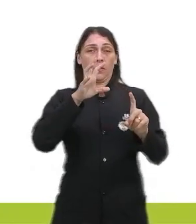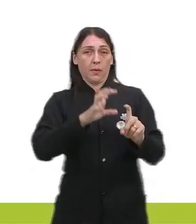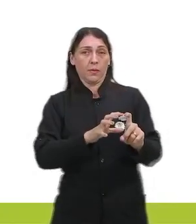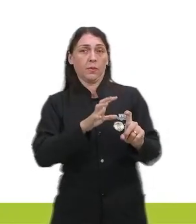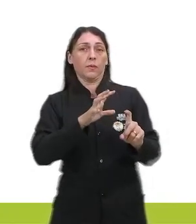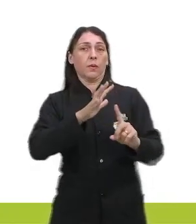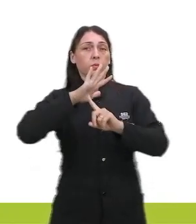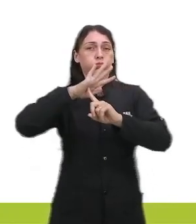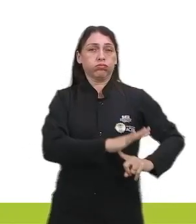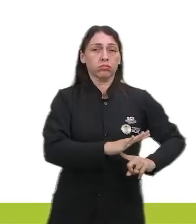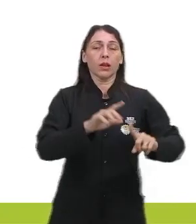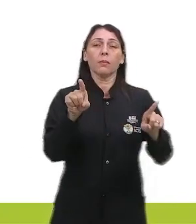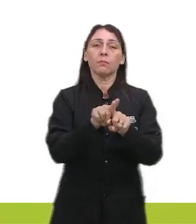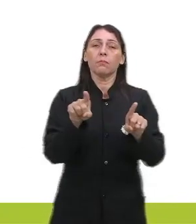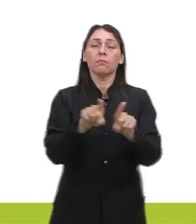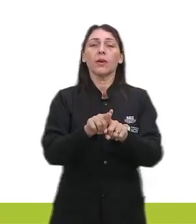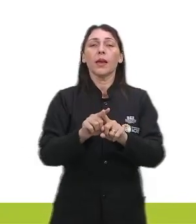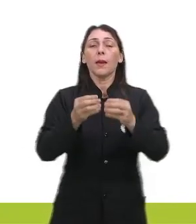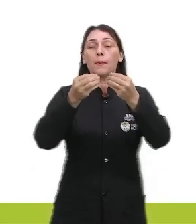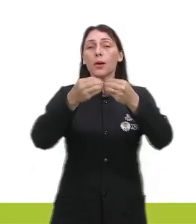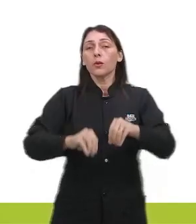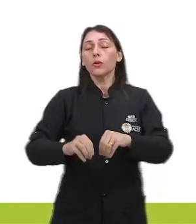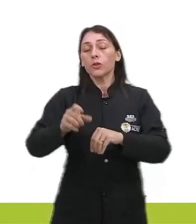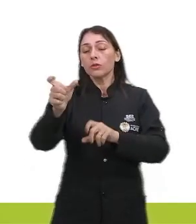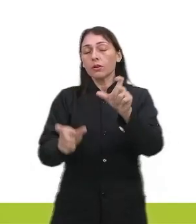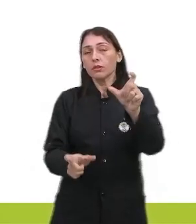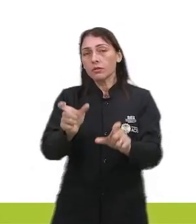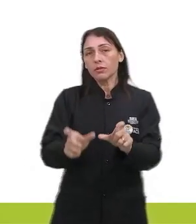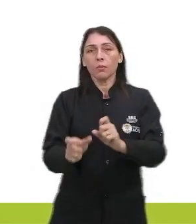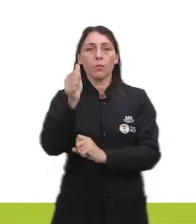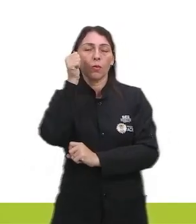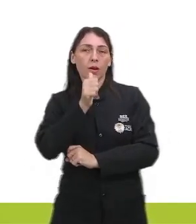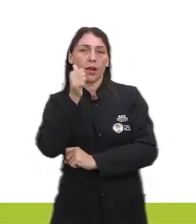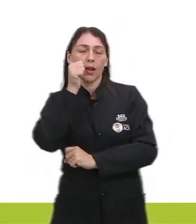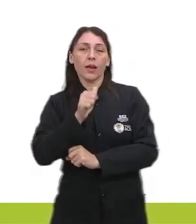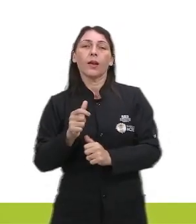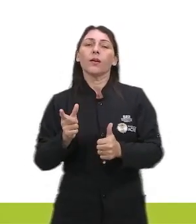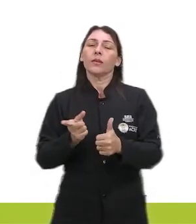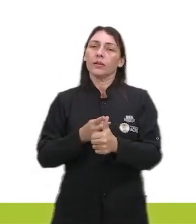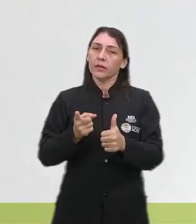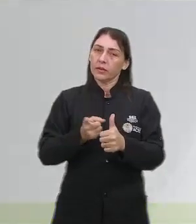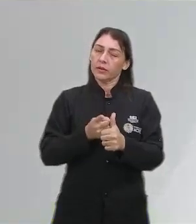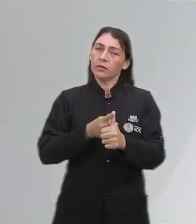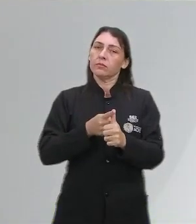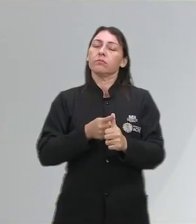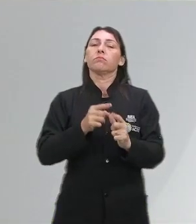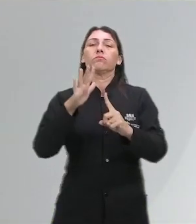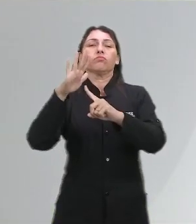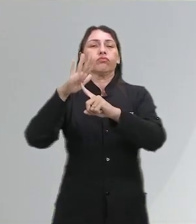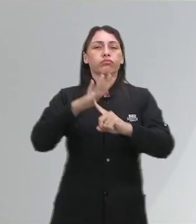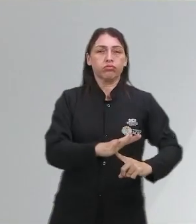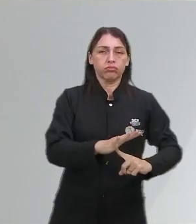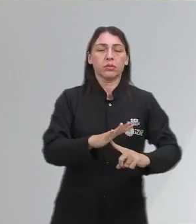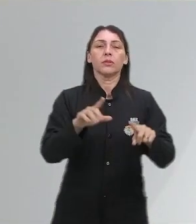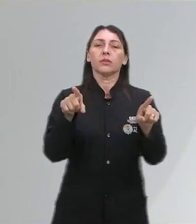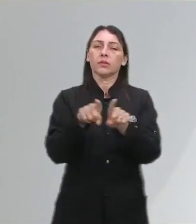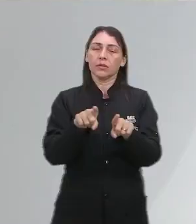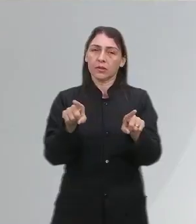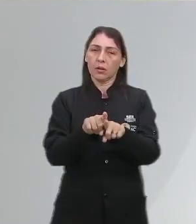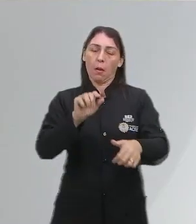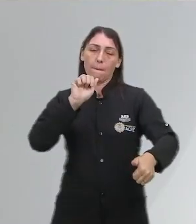moral prejudicam o bem-estar dos envolvidos. Questões como abuso sexual, assédio, no caso